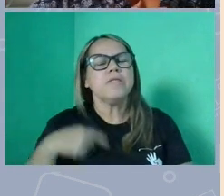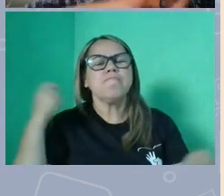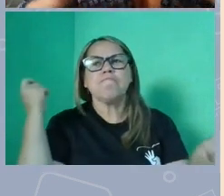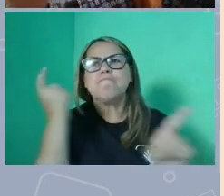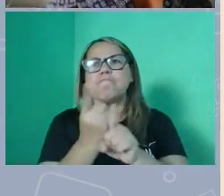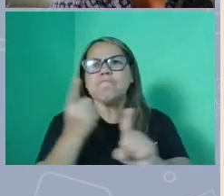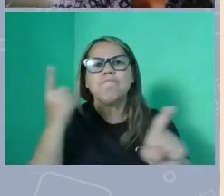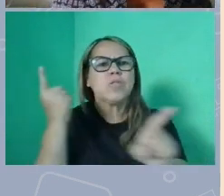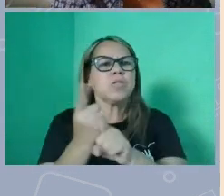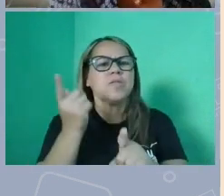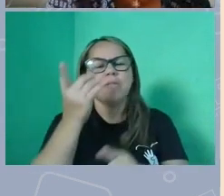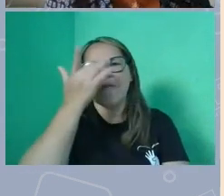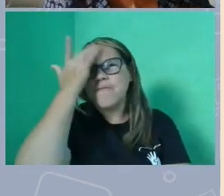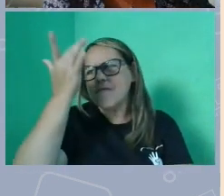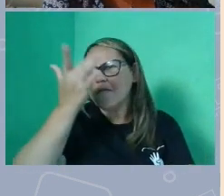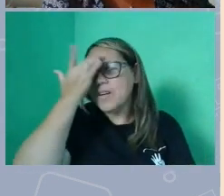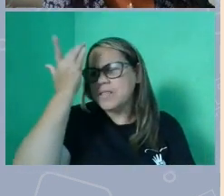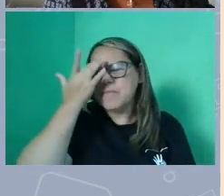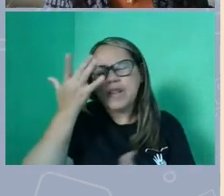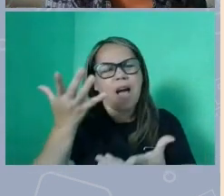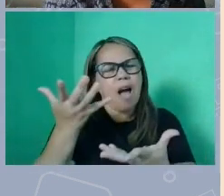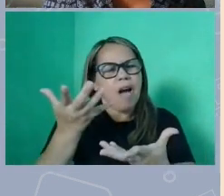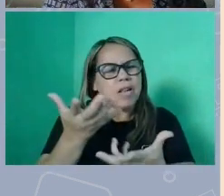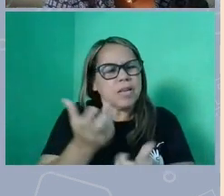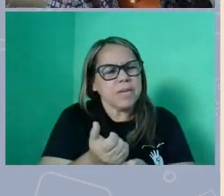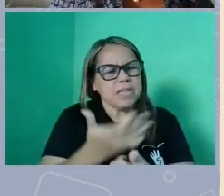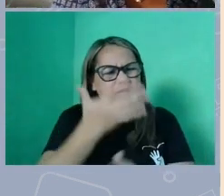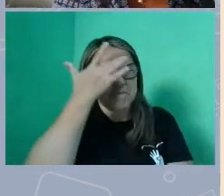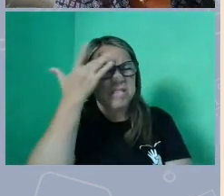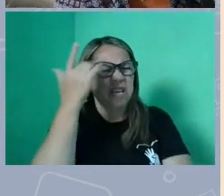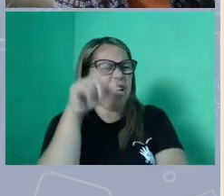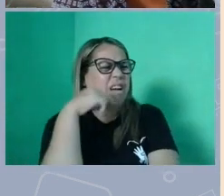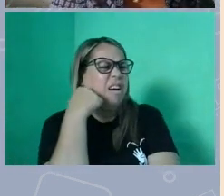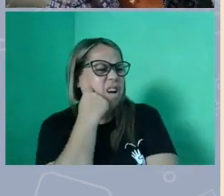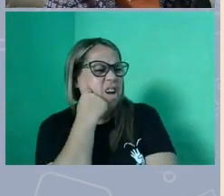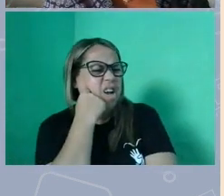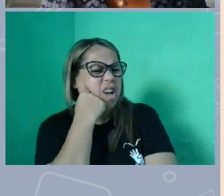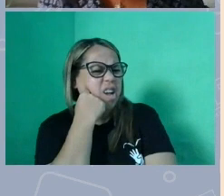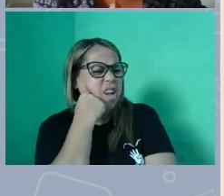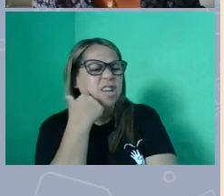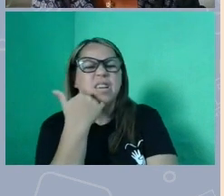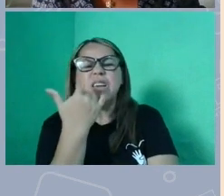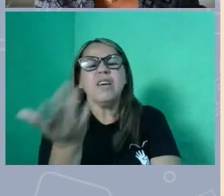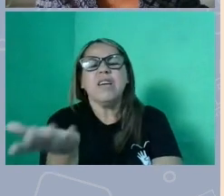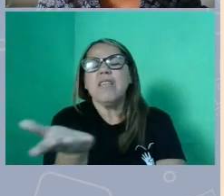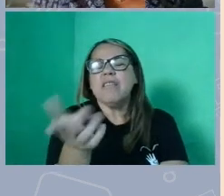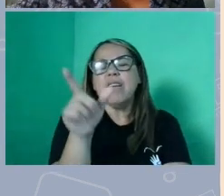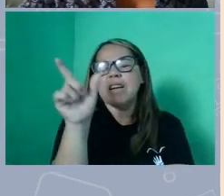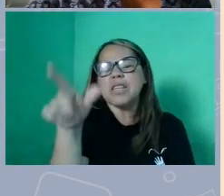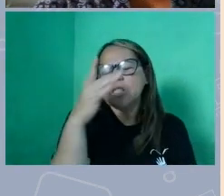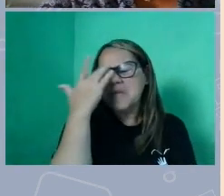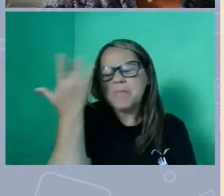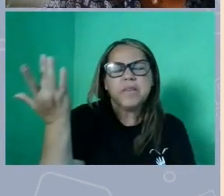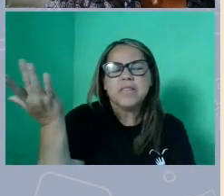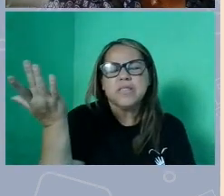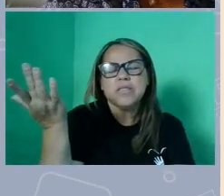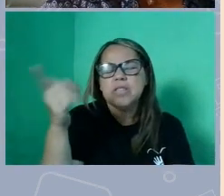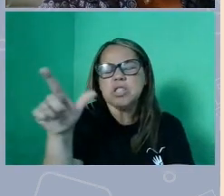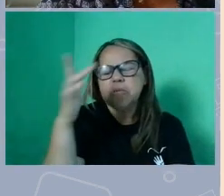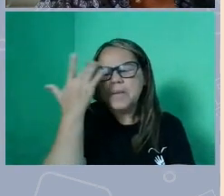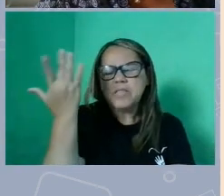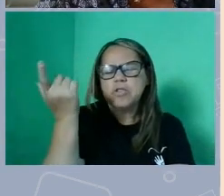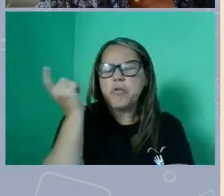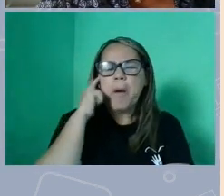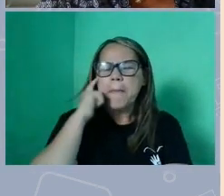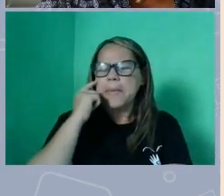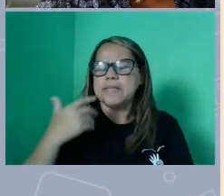acolhimento espectadores será e o tal dos haters né enfim vamos lá pensar sobre